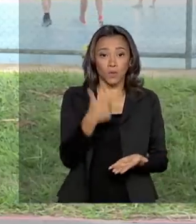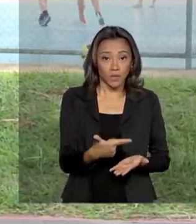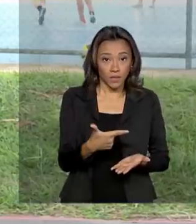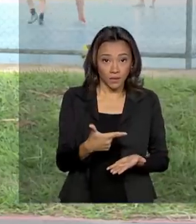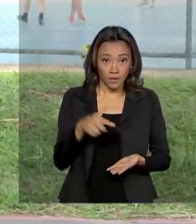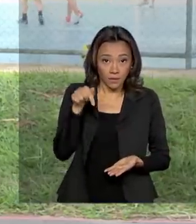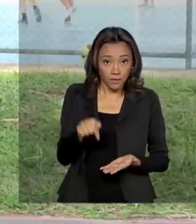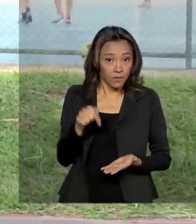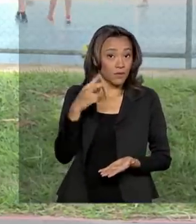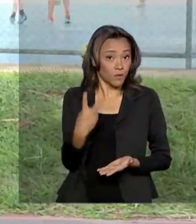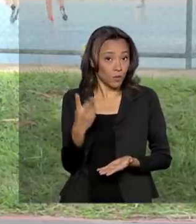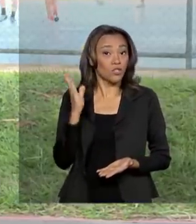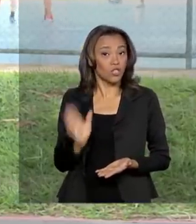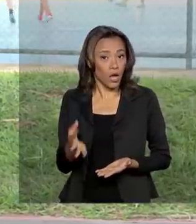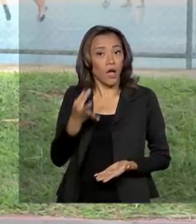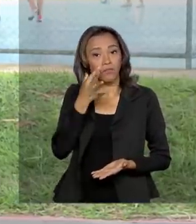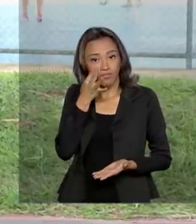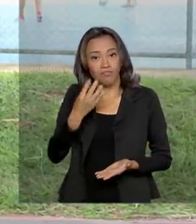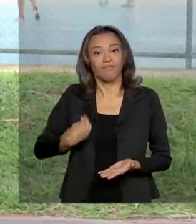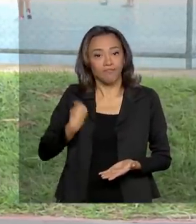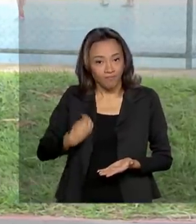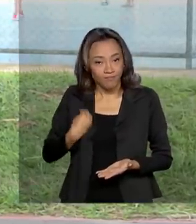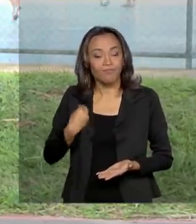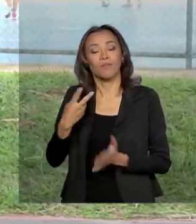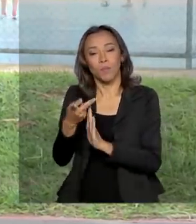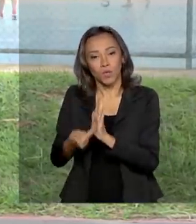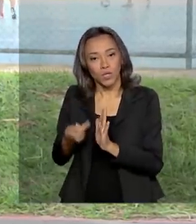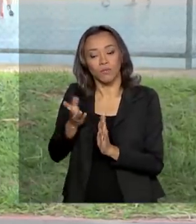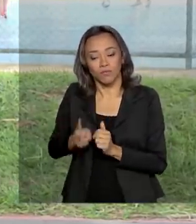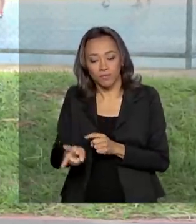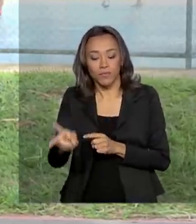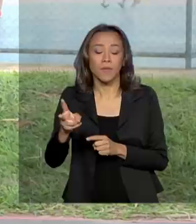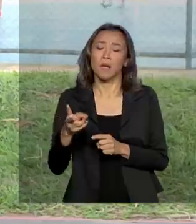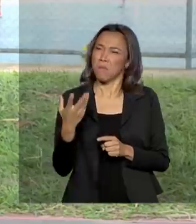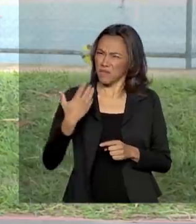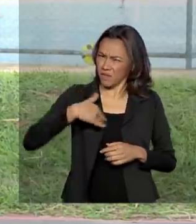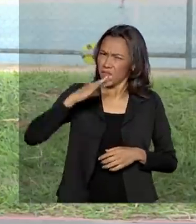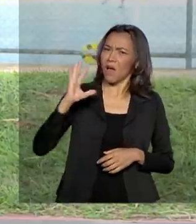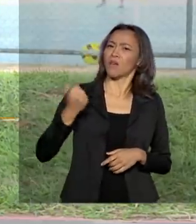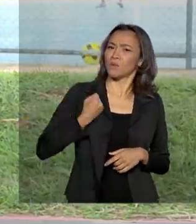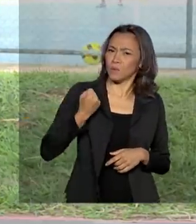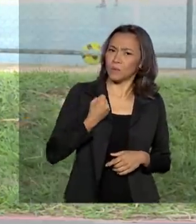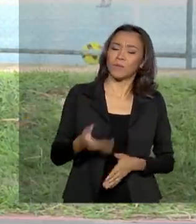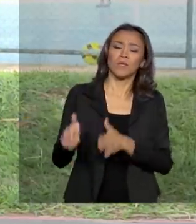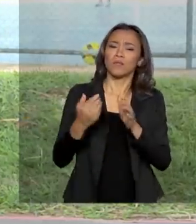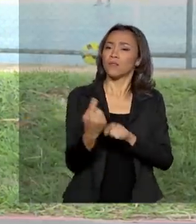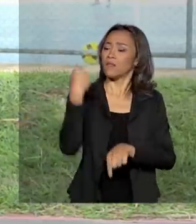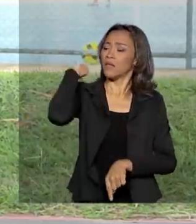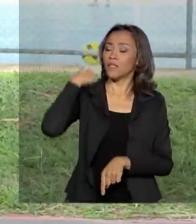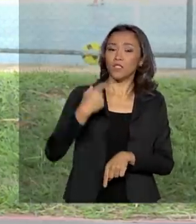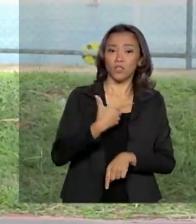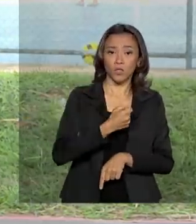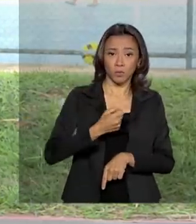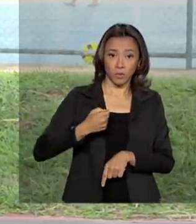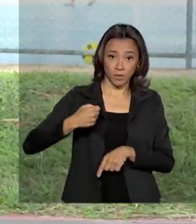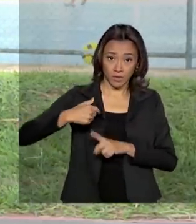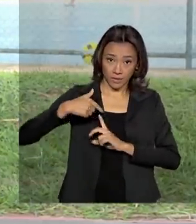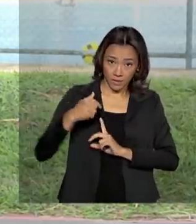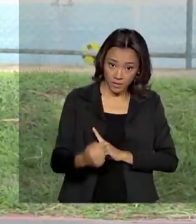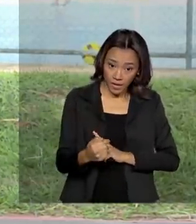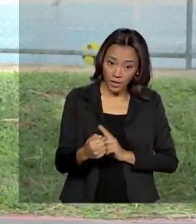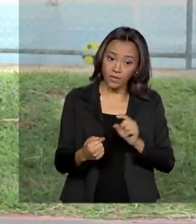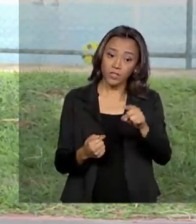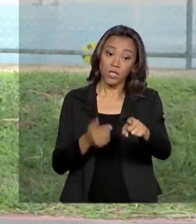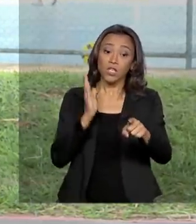execução mas os números são muito maiores desde que entrou em prática em 2007 a lei já contempla ou cerca de